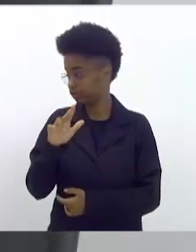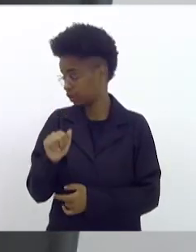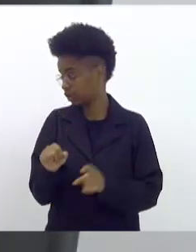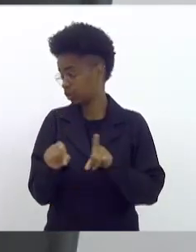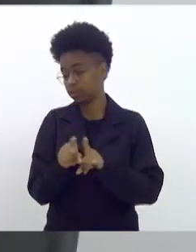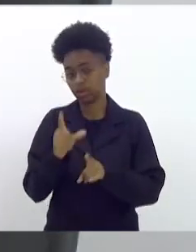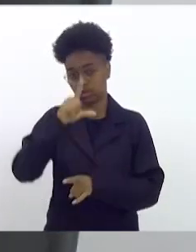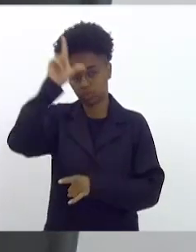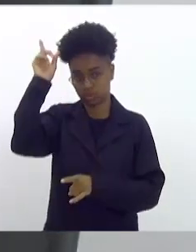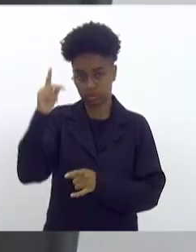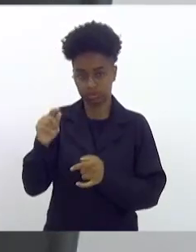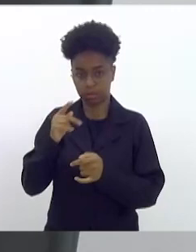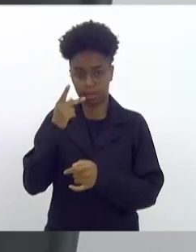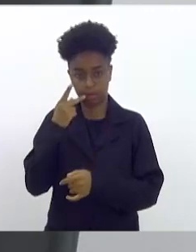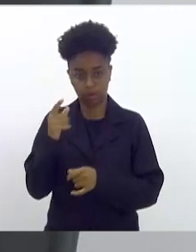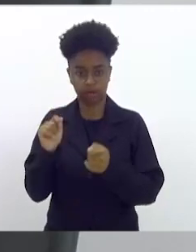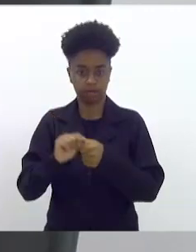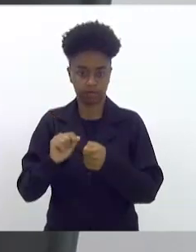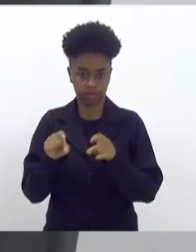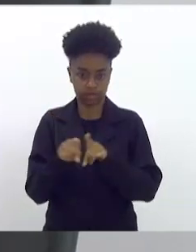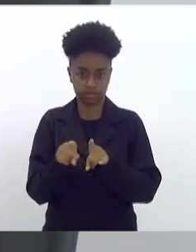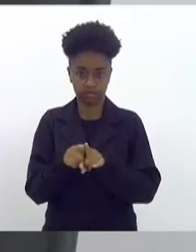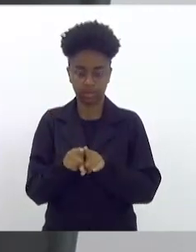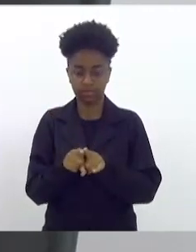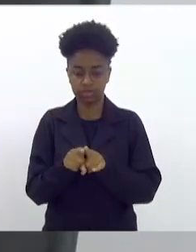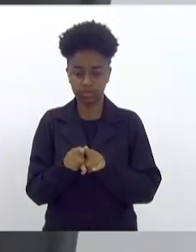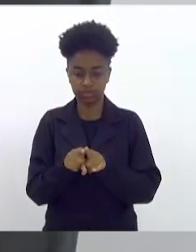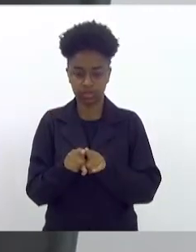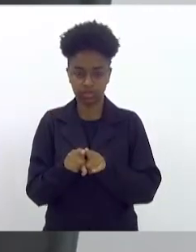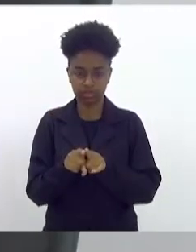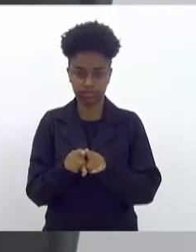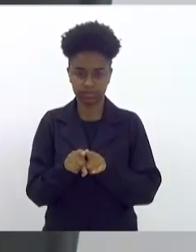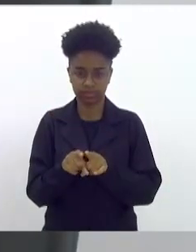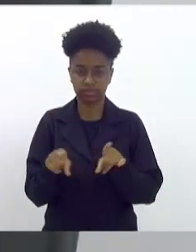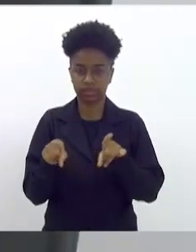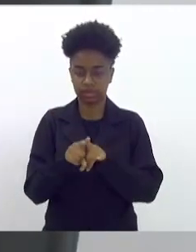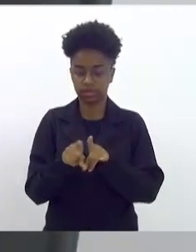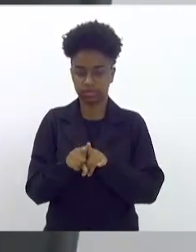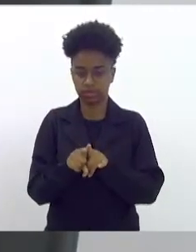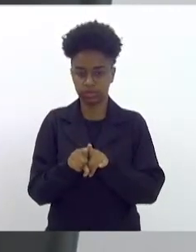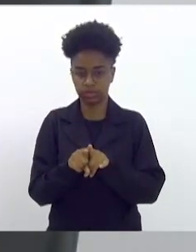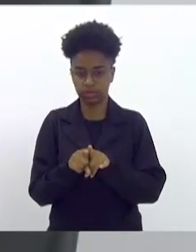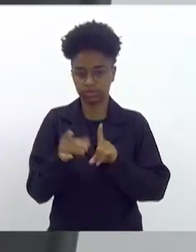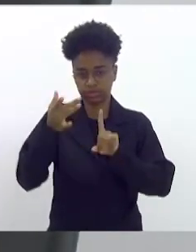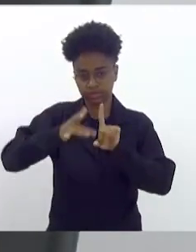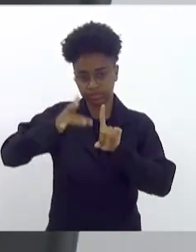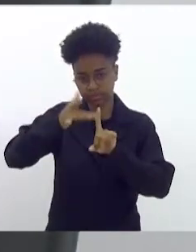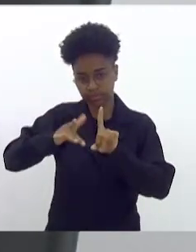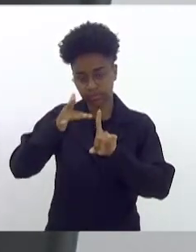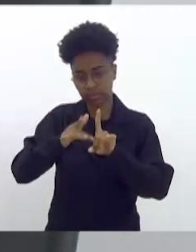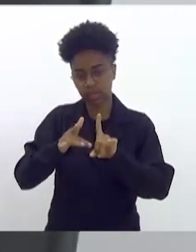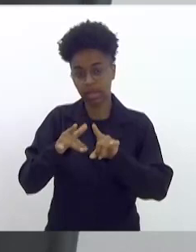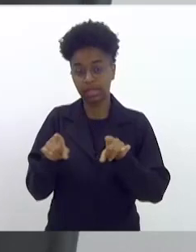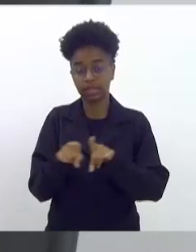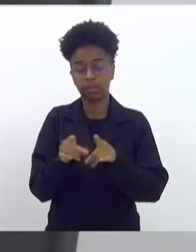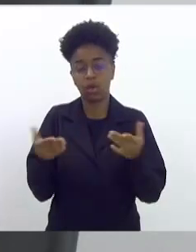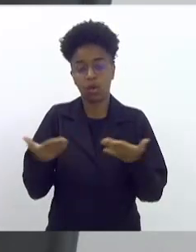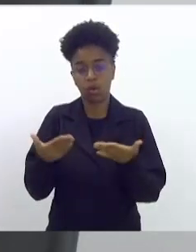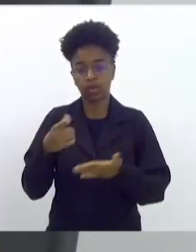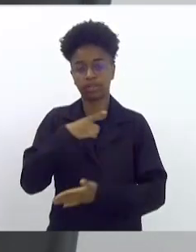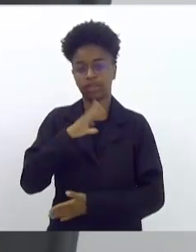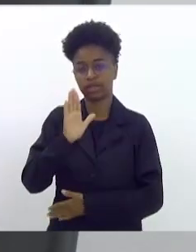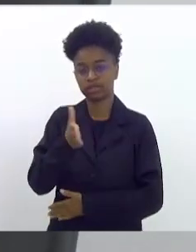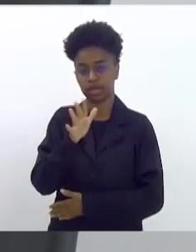também fez a sugestão da oitiva de uma vítima. Hoje, né, já tem no ramo